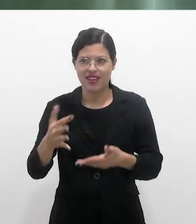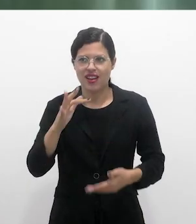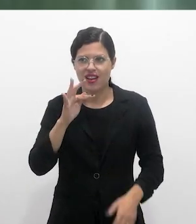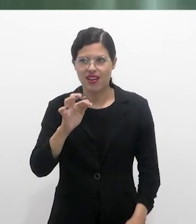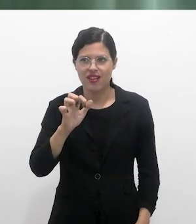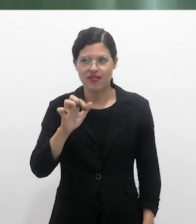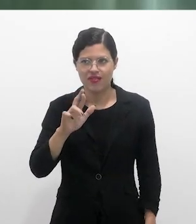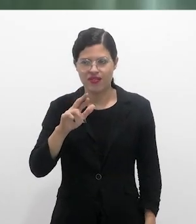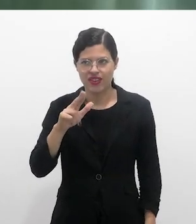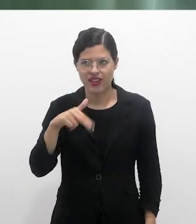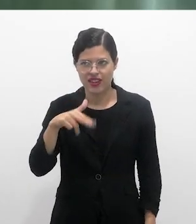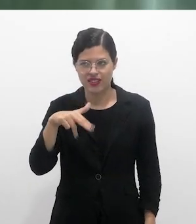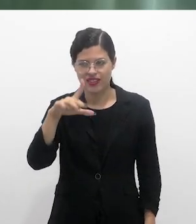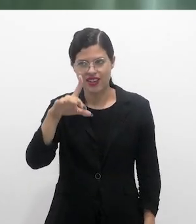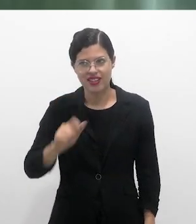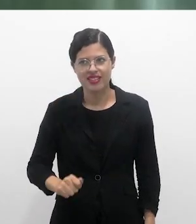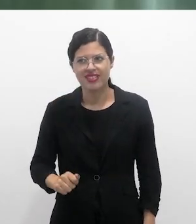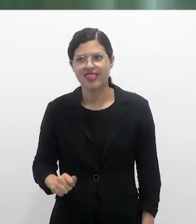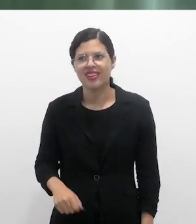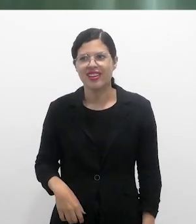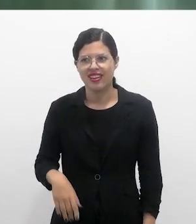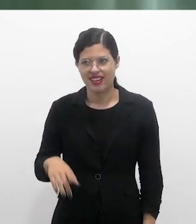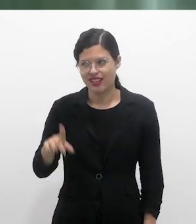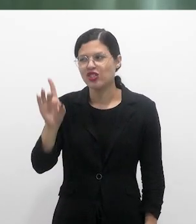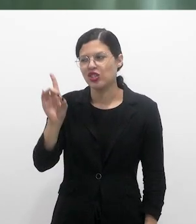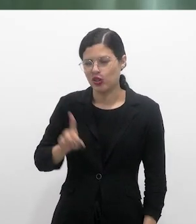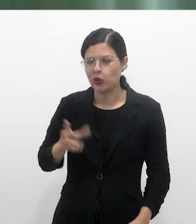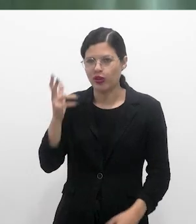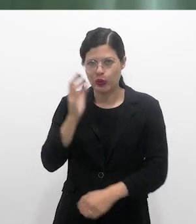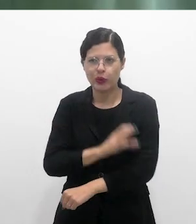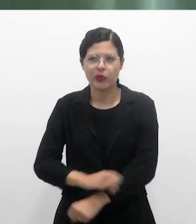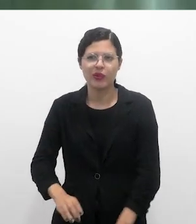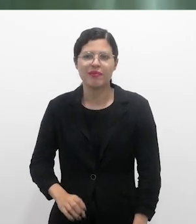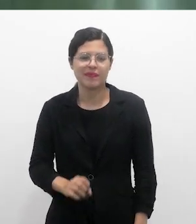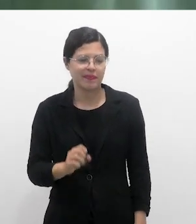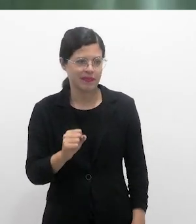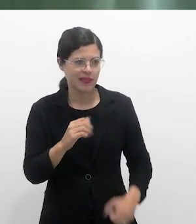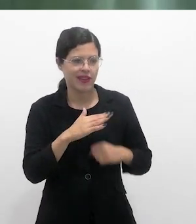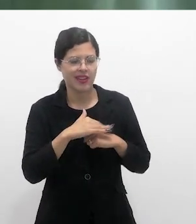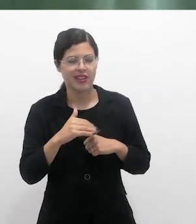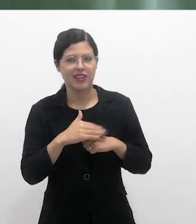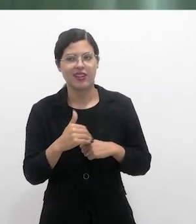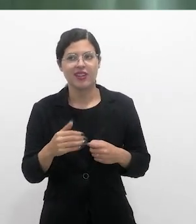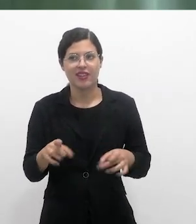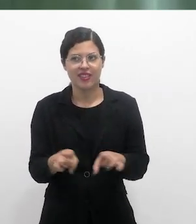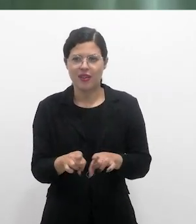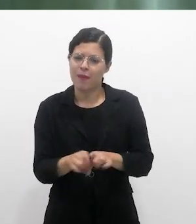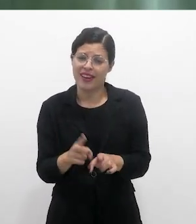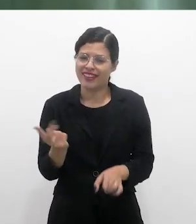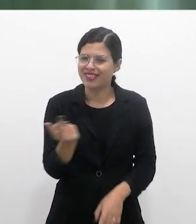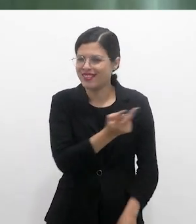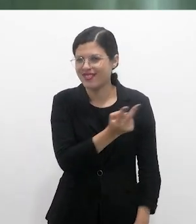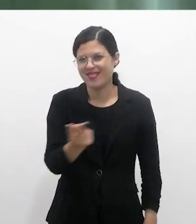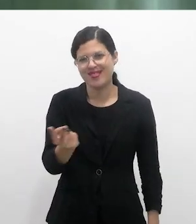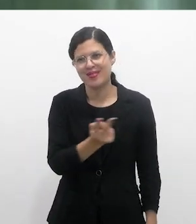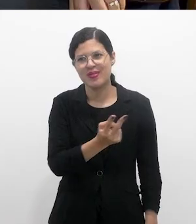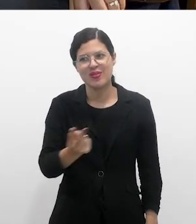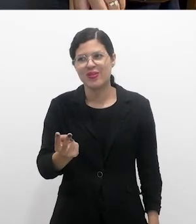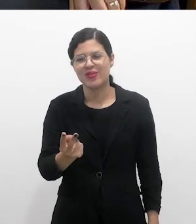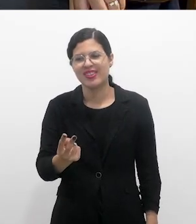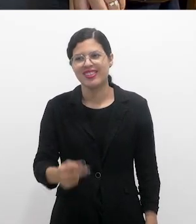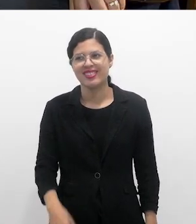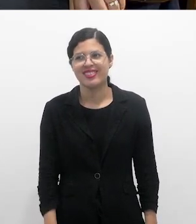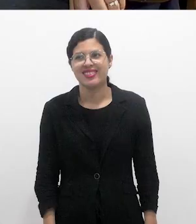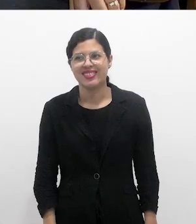Fernanda, né, também, pelo Nossa carinho. diretora de cultura. E também, né, a esses dois aqui, né, que